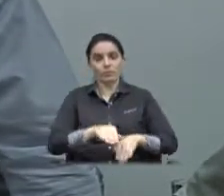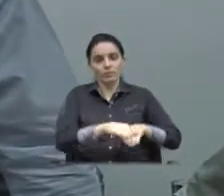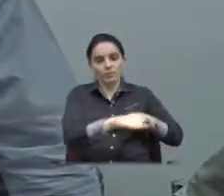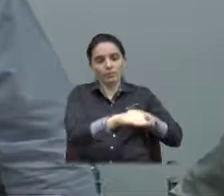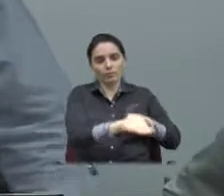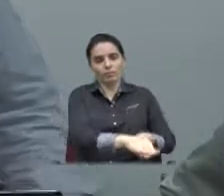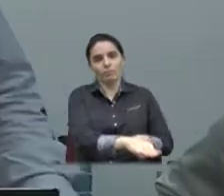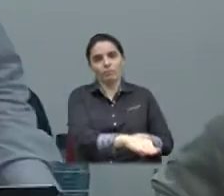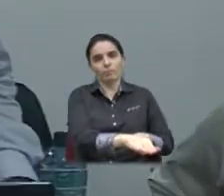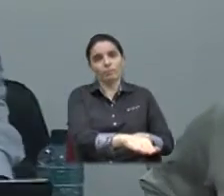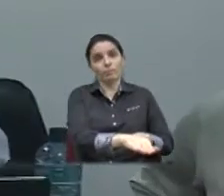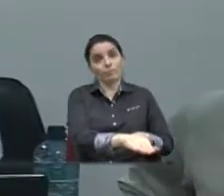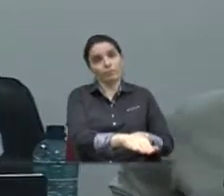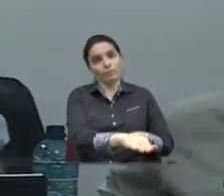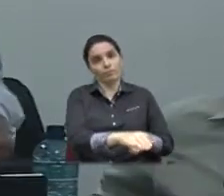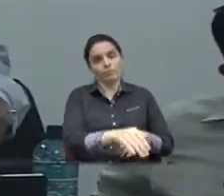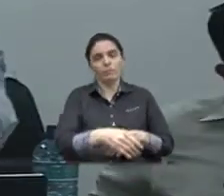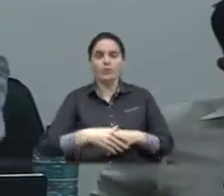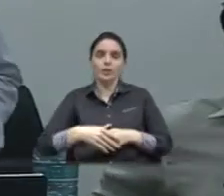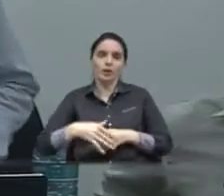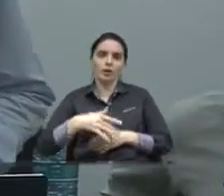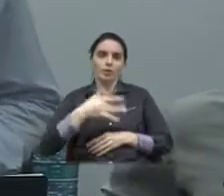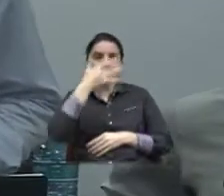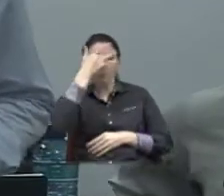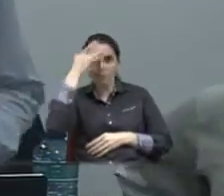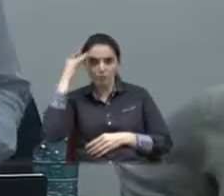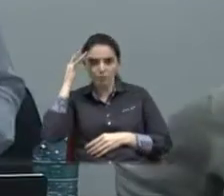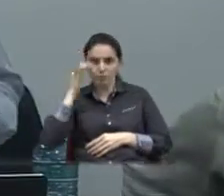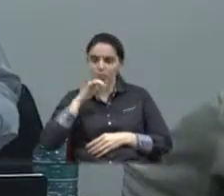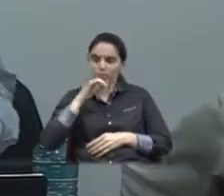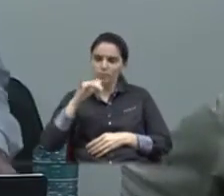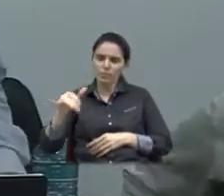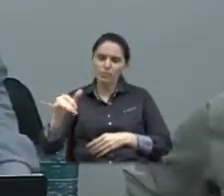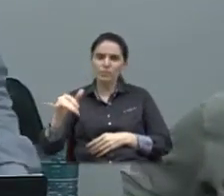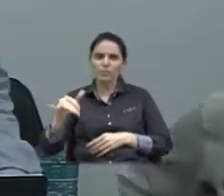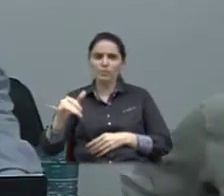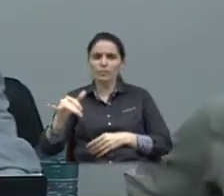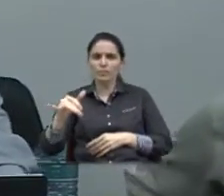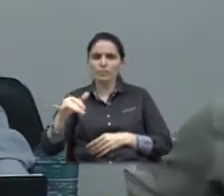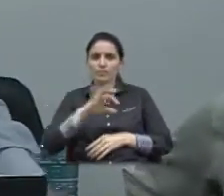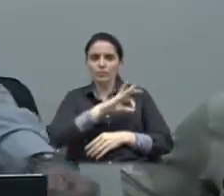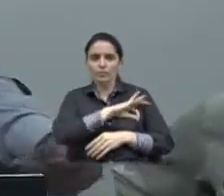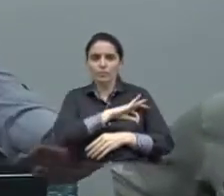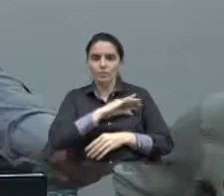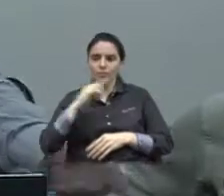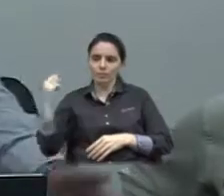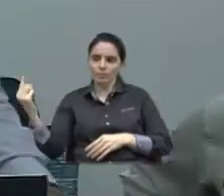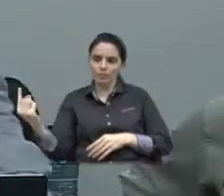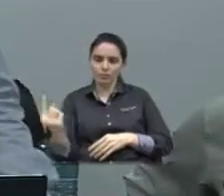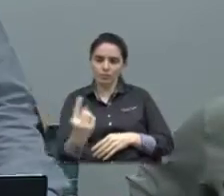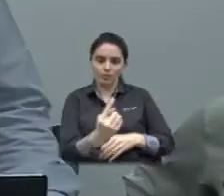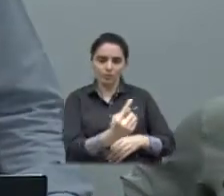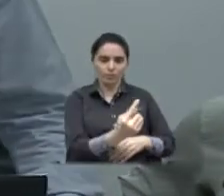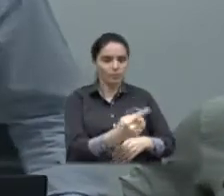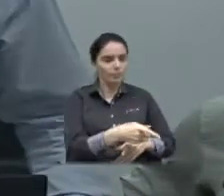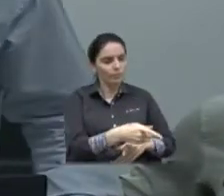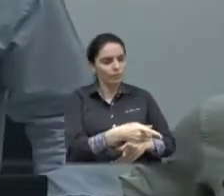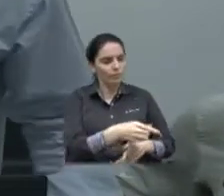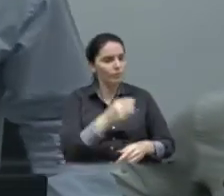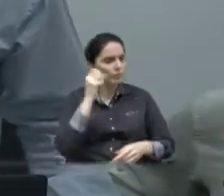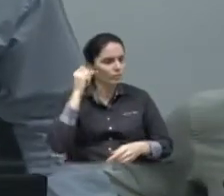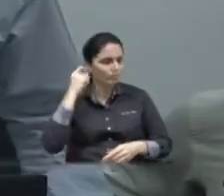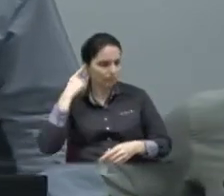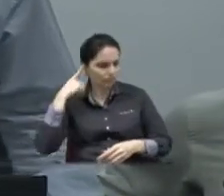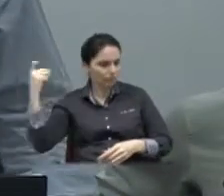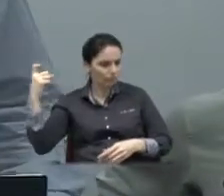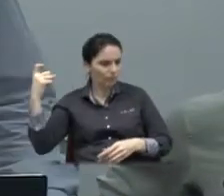Então, tem uma denúncia, a pessoa vai lá, chega lá a polícia, pode fazer a multa, de repente, me